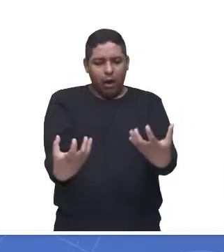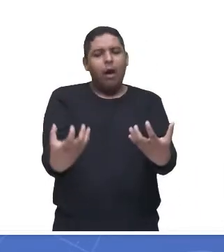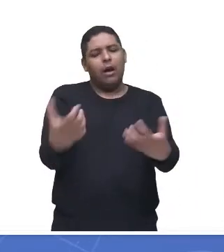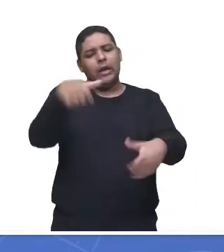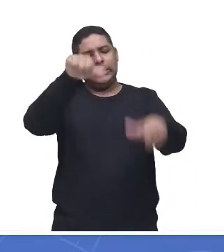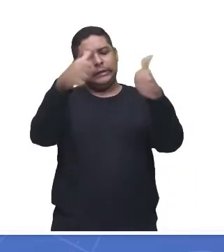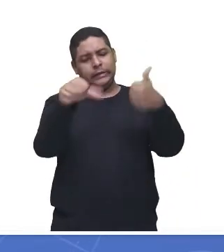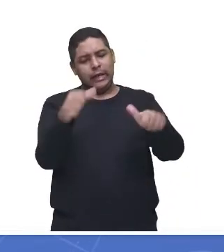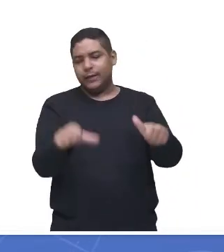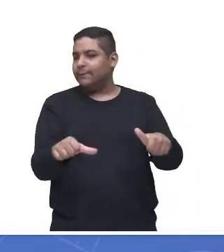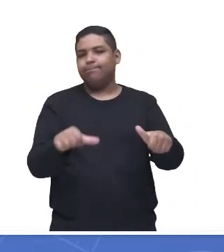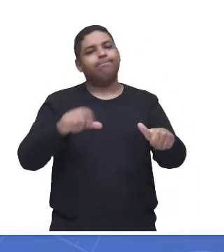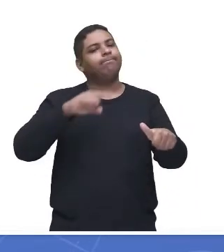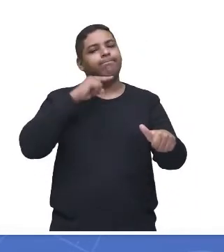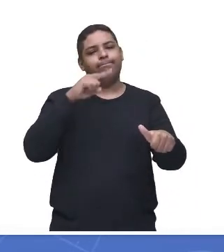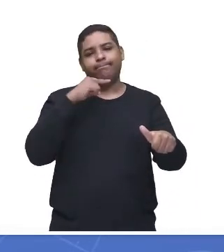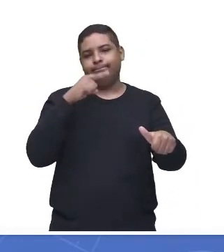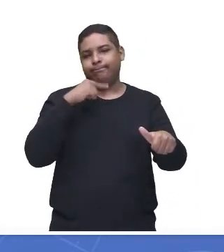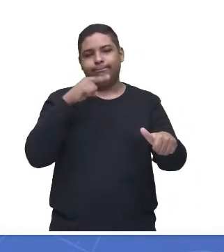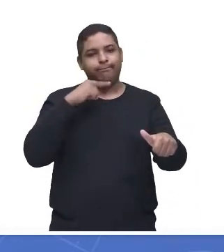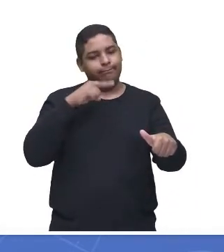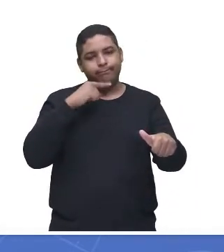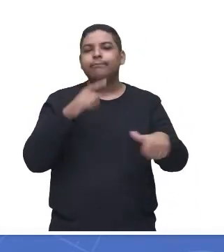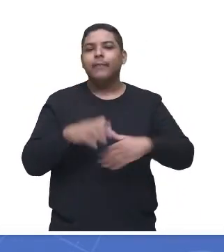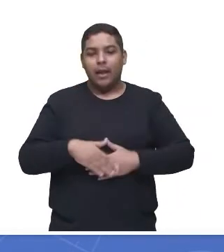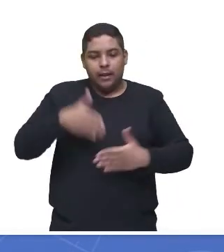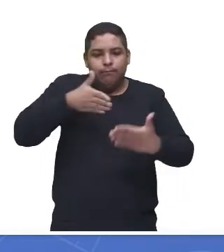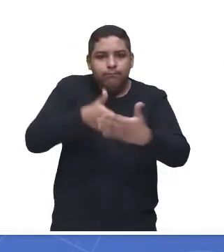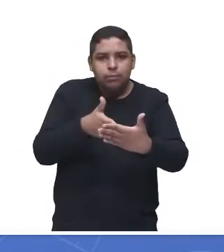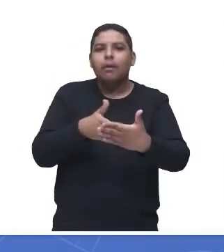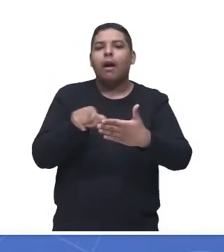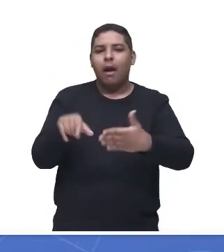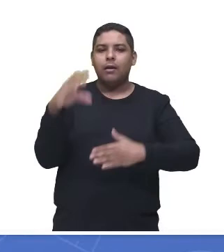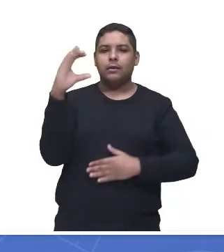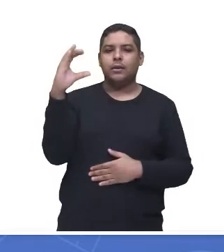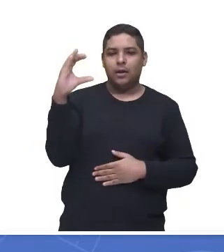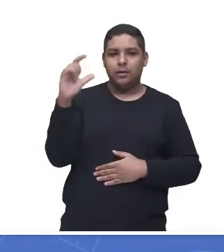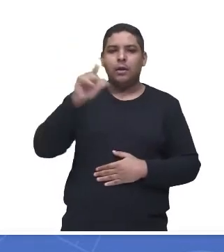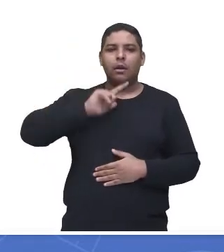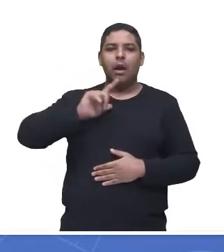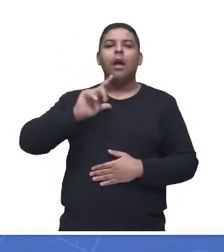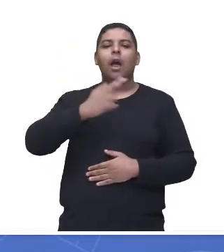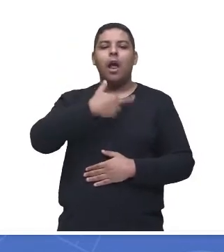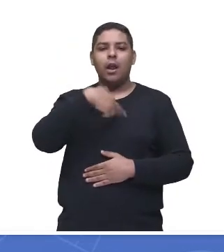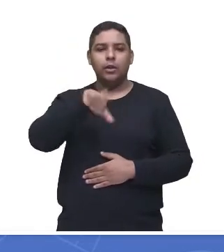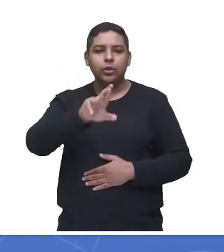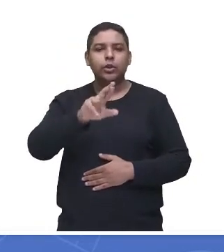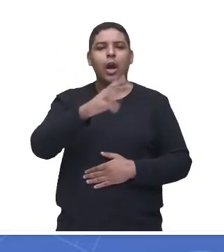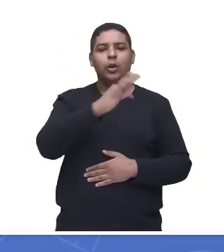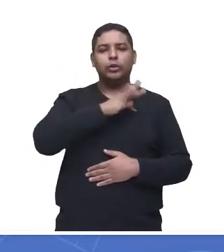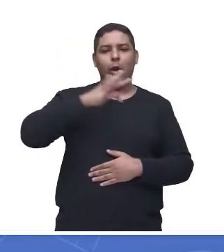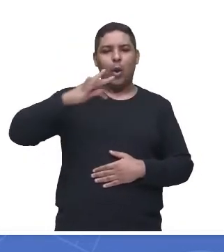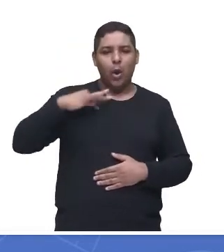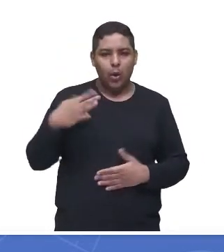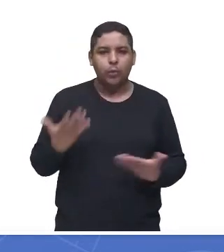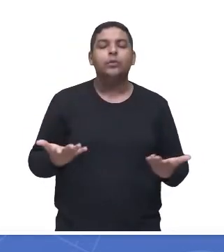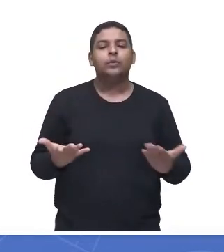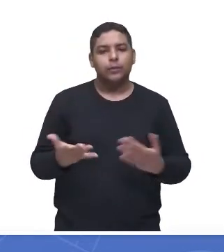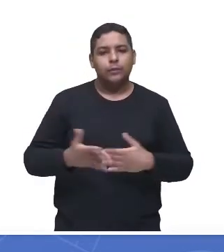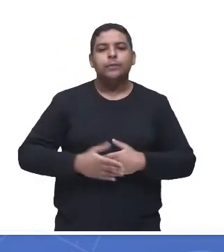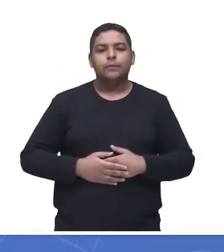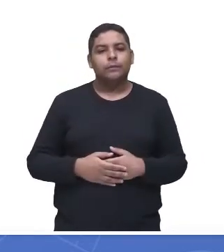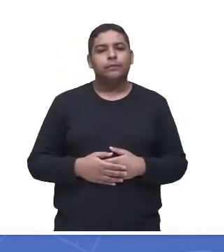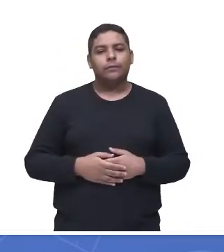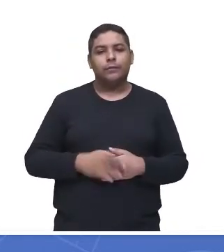Não pode. Então é um limite da ciência. Aí entra a religião, o conhecimento teológico, que vai dizer, não, Deus existe,